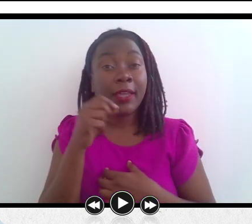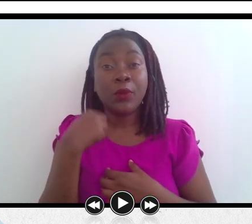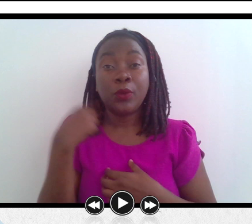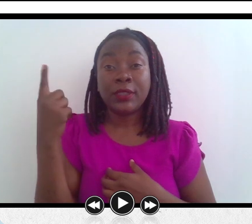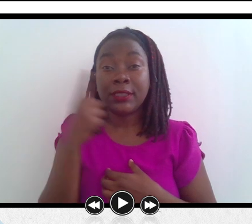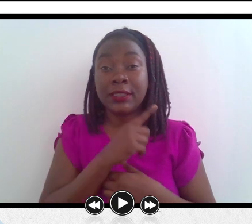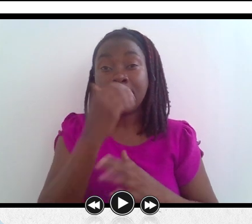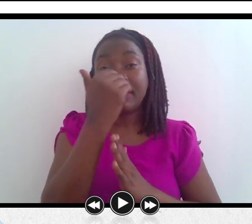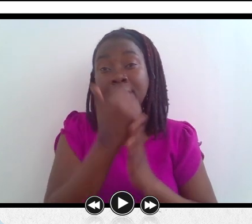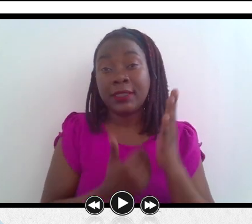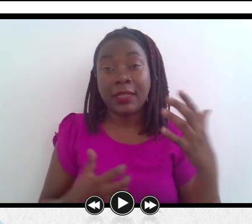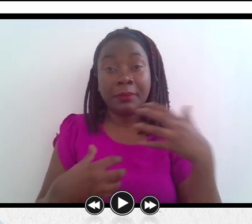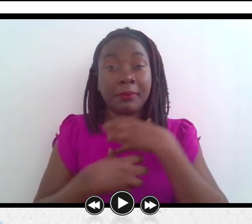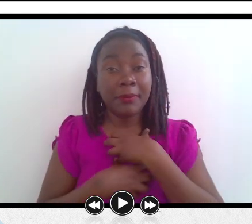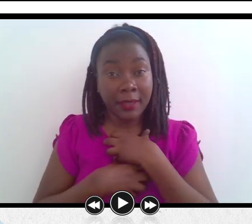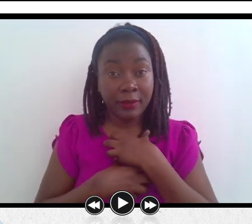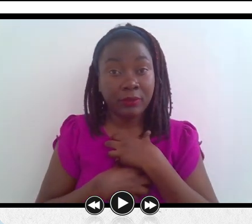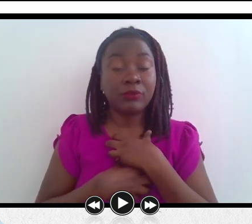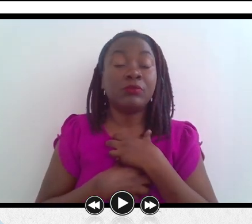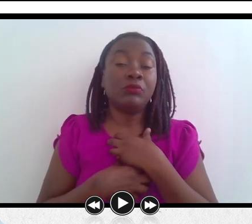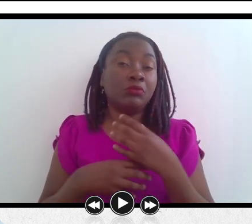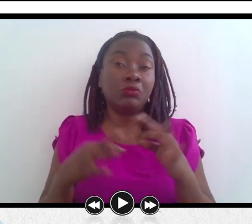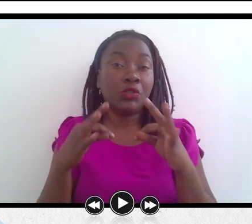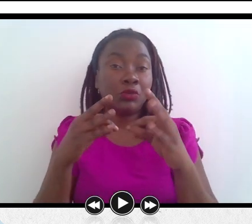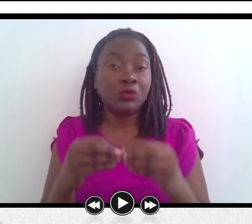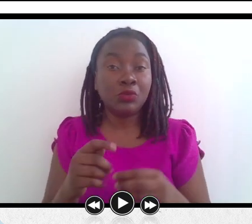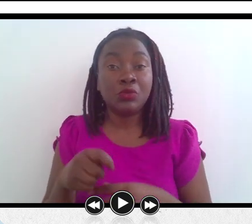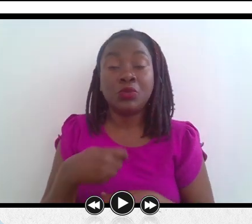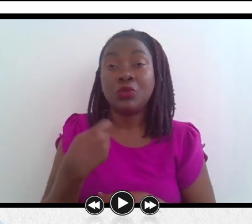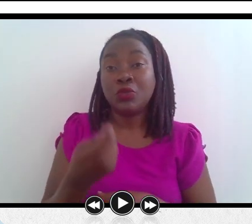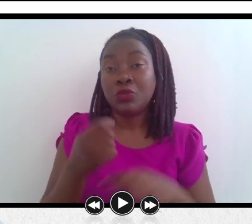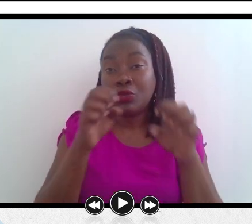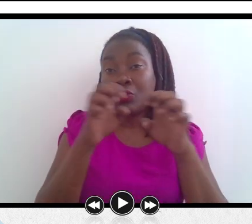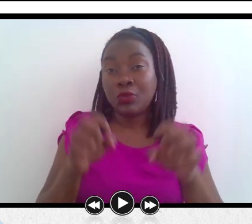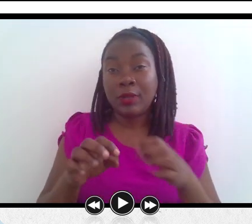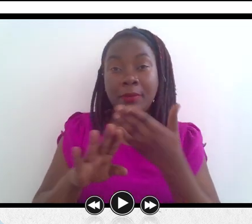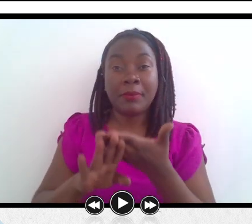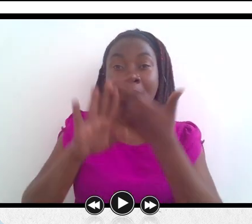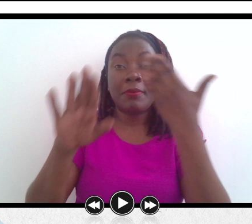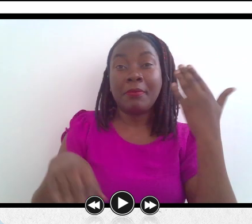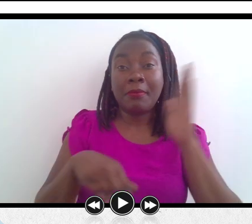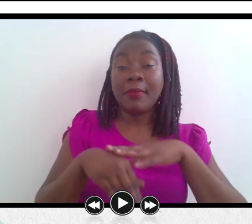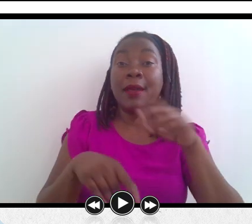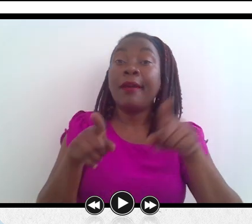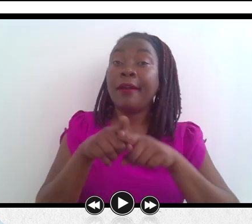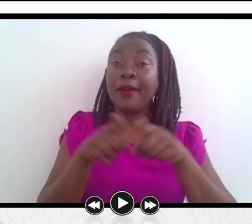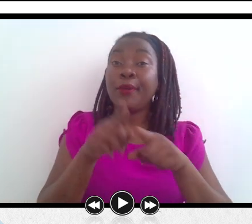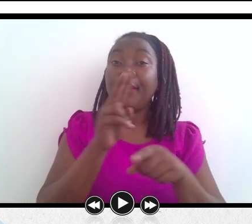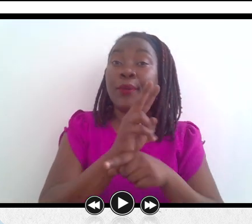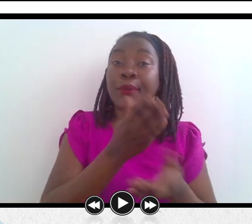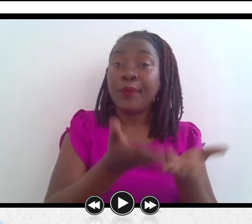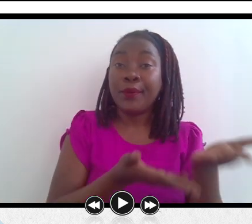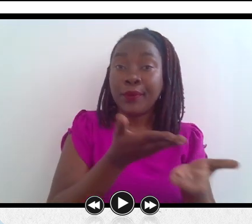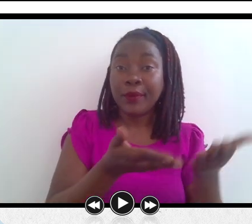consiga minimizar os impactos numa bacia como um todo. Elas são estruturas que estão mais afastadas, mas que contribuem, né? Um